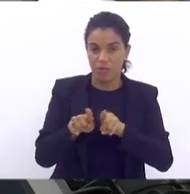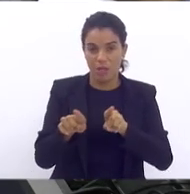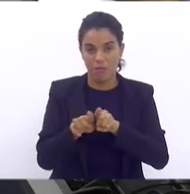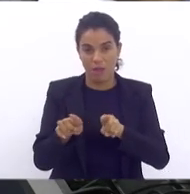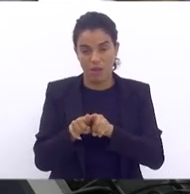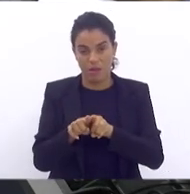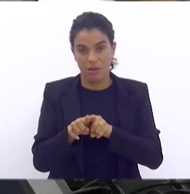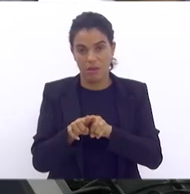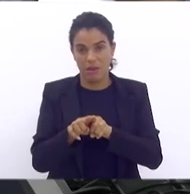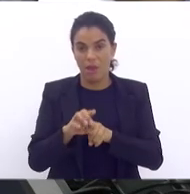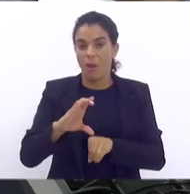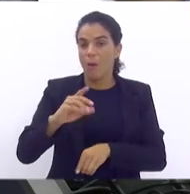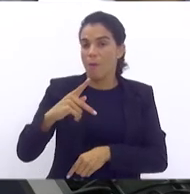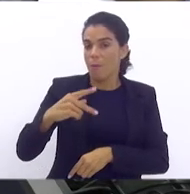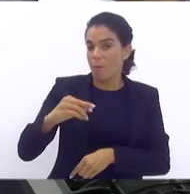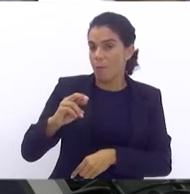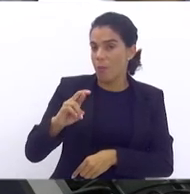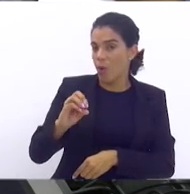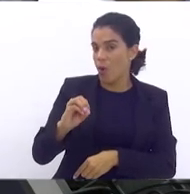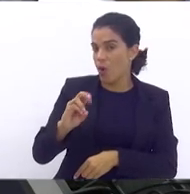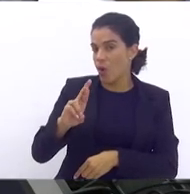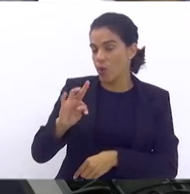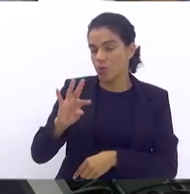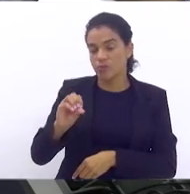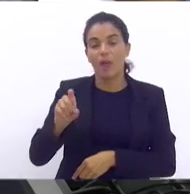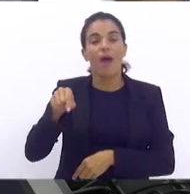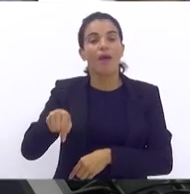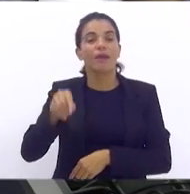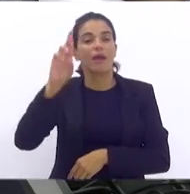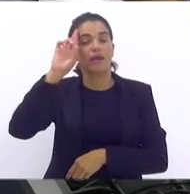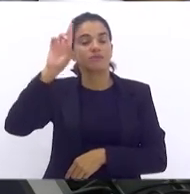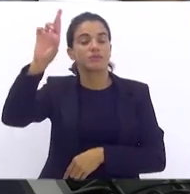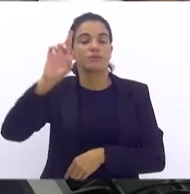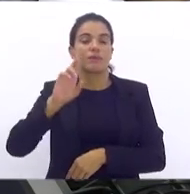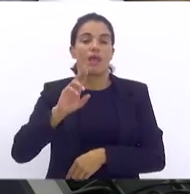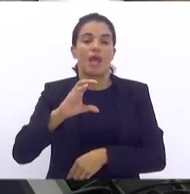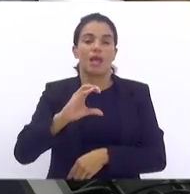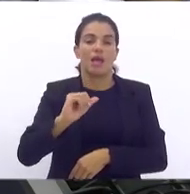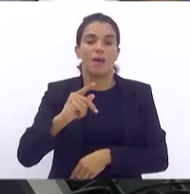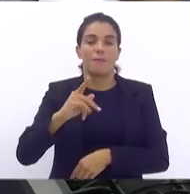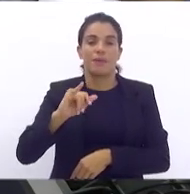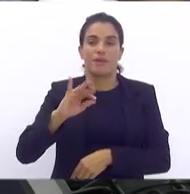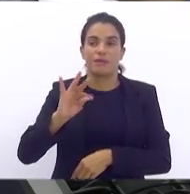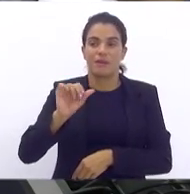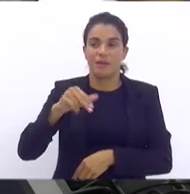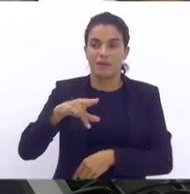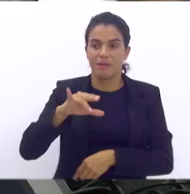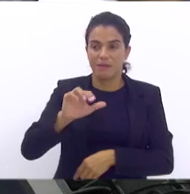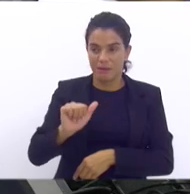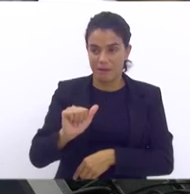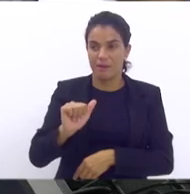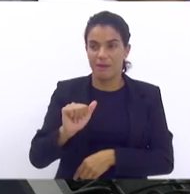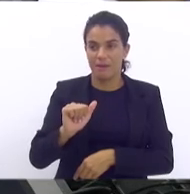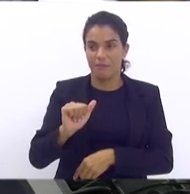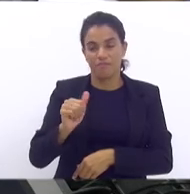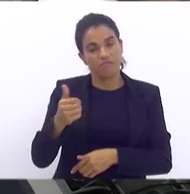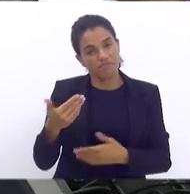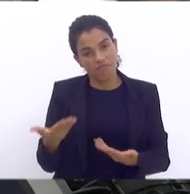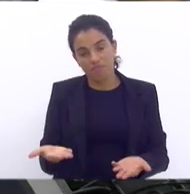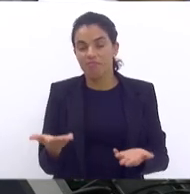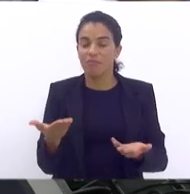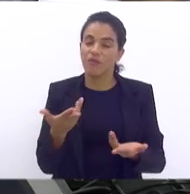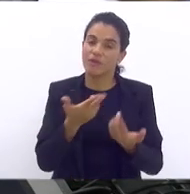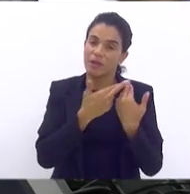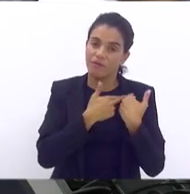Costas. É competência da Capitania dos Portos do Rio de Janeiro, que, pelo que o deputado Deodato colocou, será ouvida